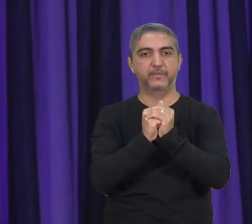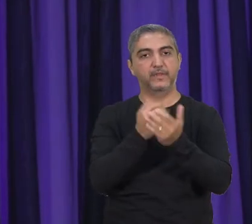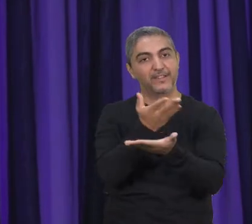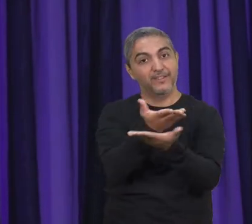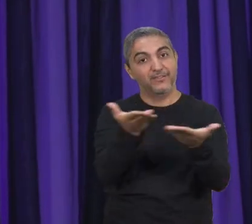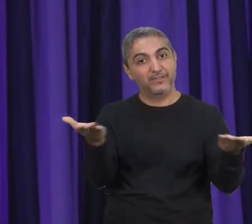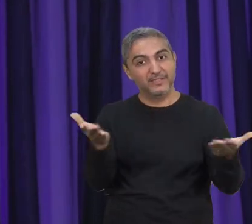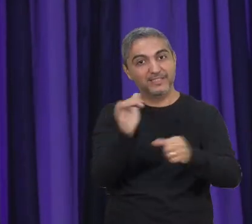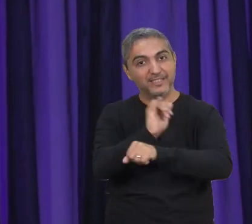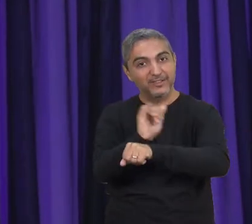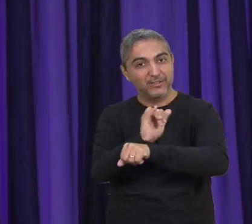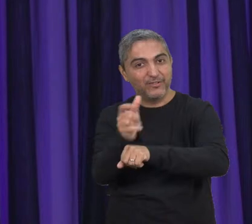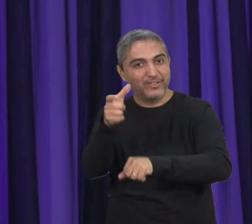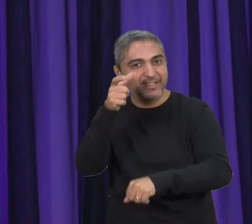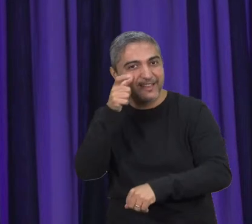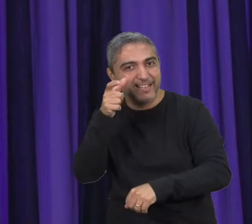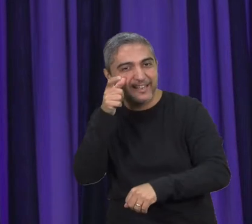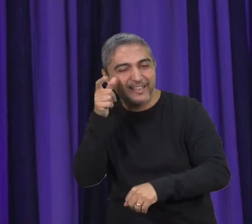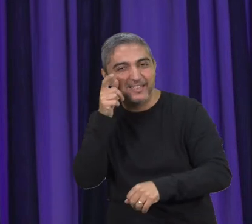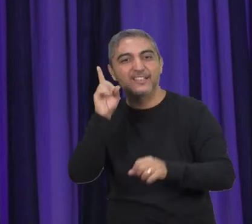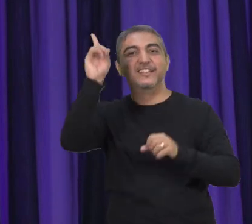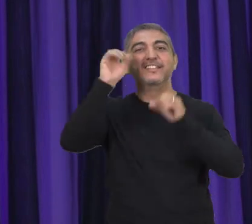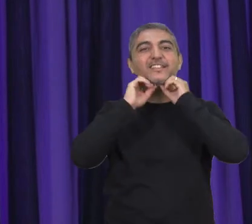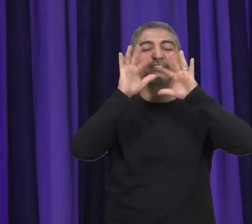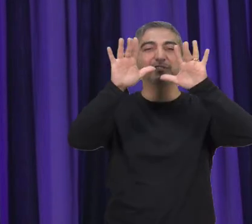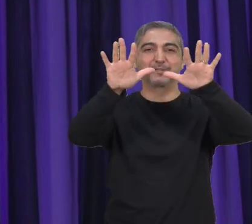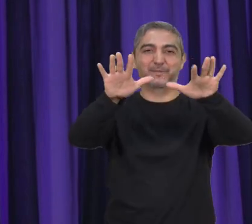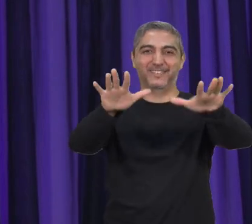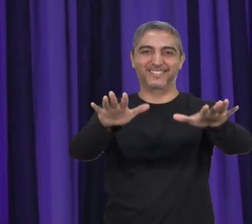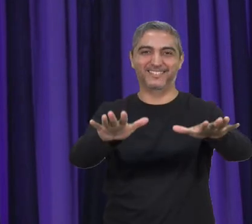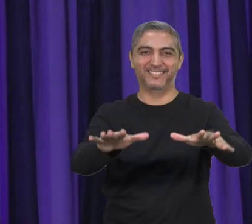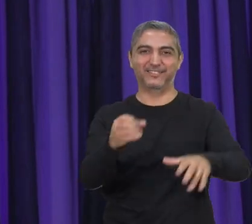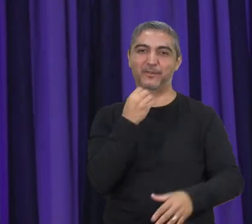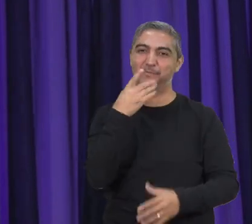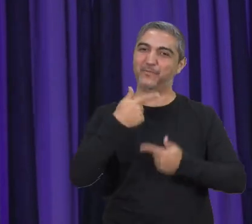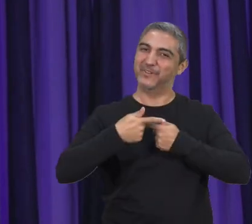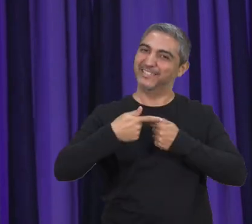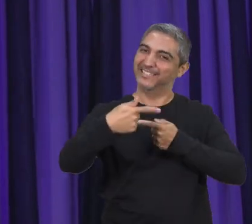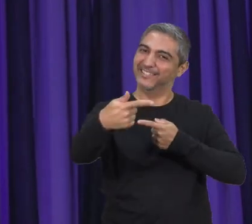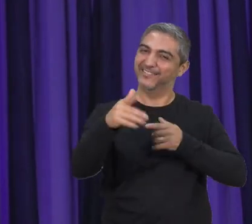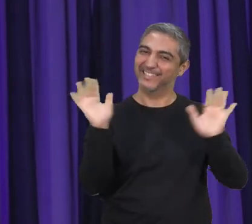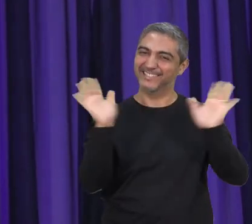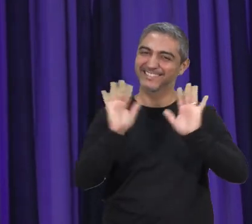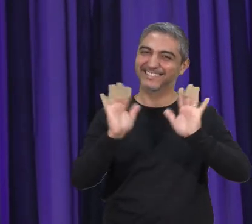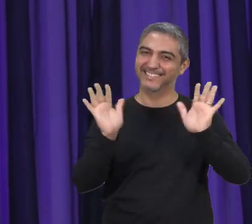de casa até aqui, Deus te abençoe. Uma excelente semana e a gente se vê.